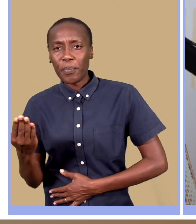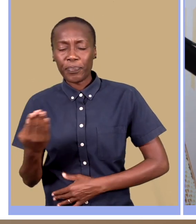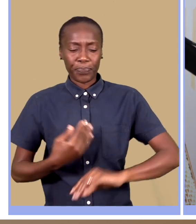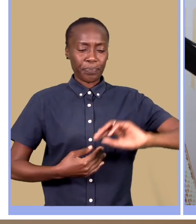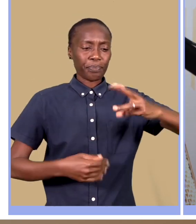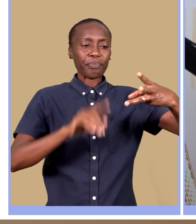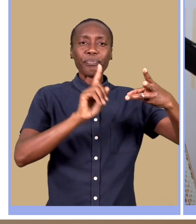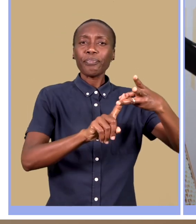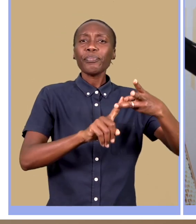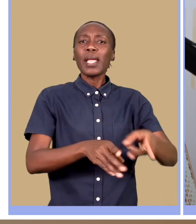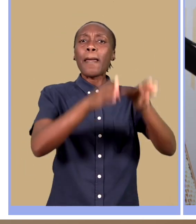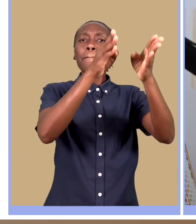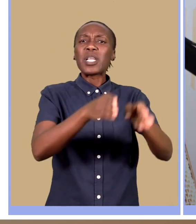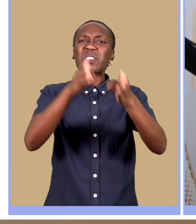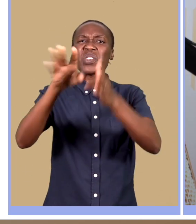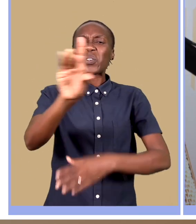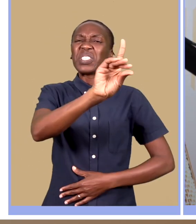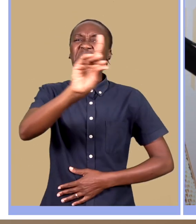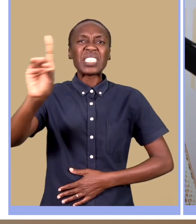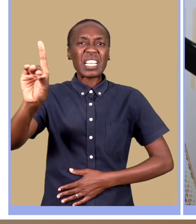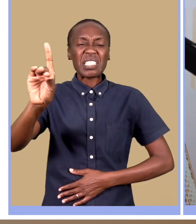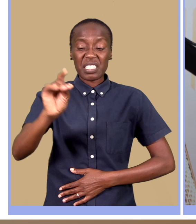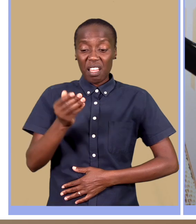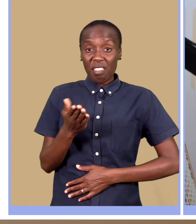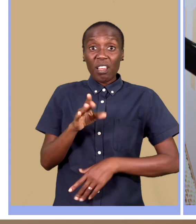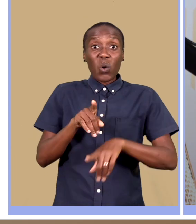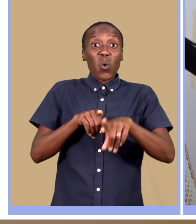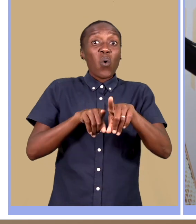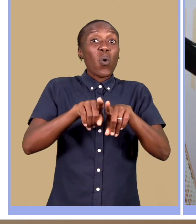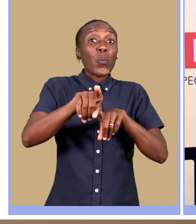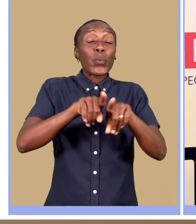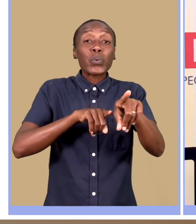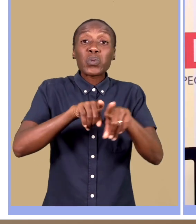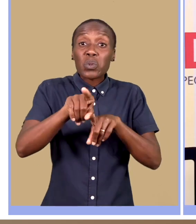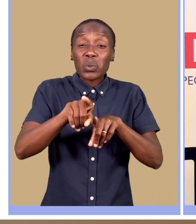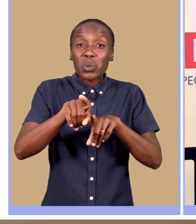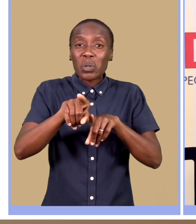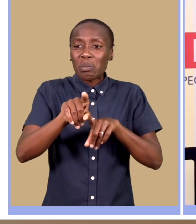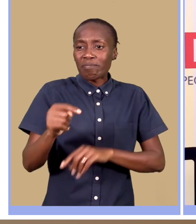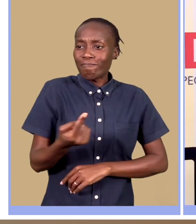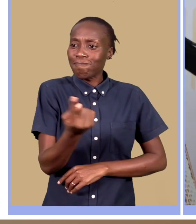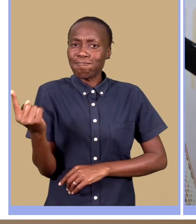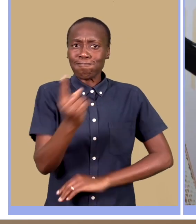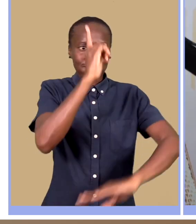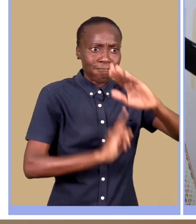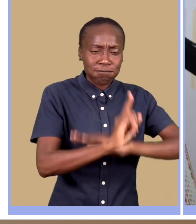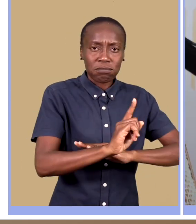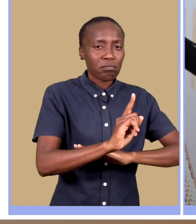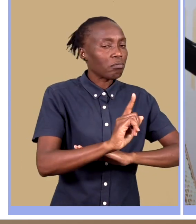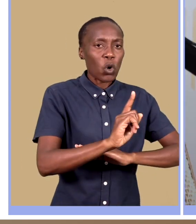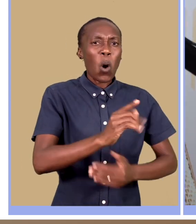academia. Pessoas com deficiências, não existe um concurso de acesso. Eles entram automaticamente. Não